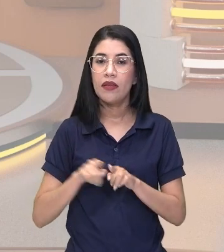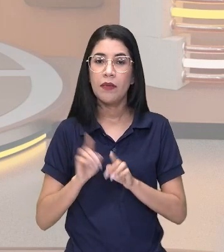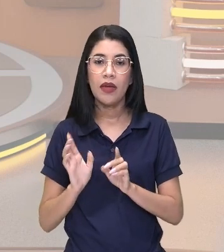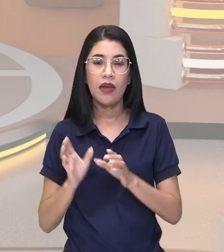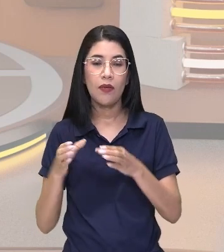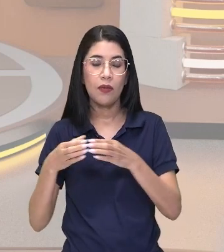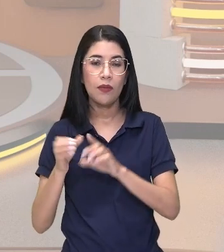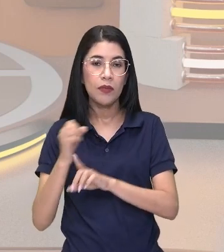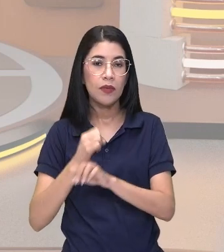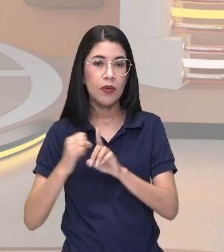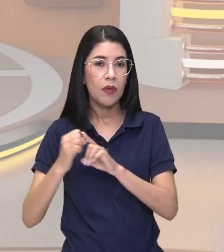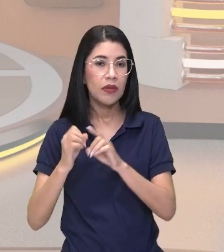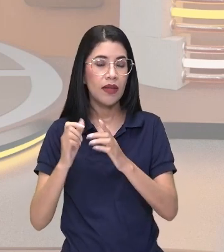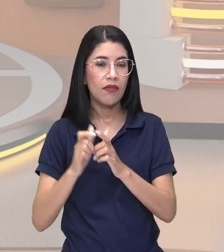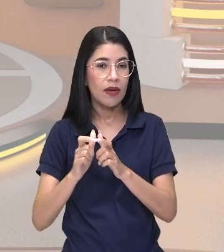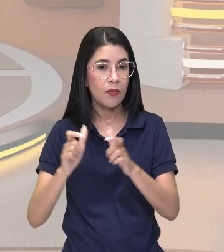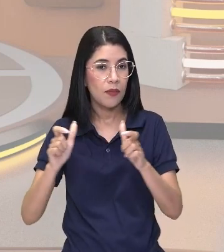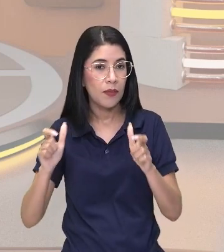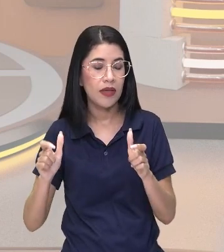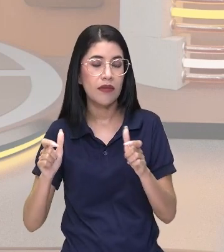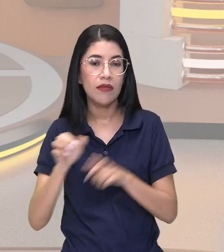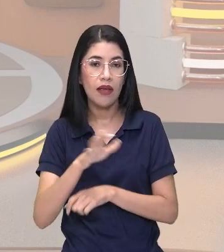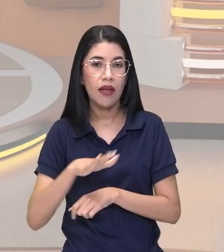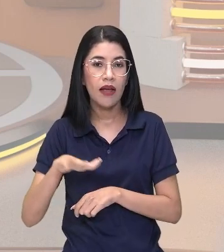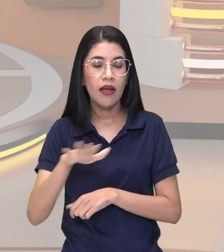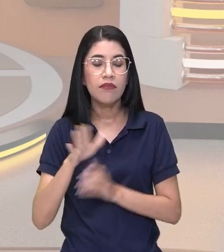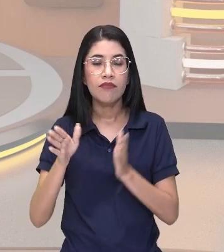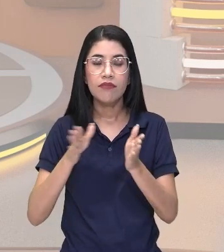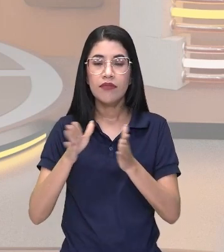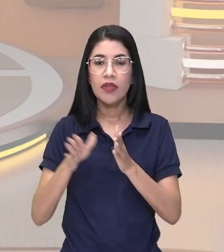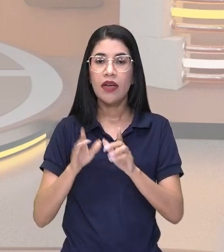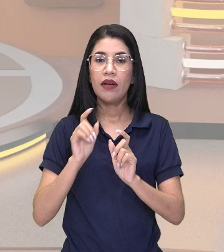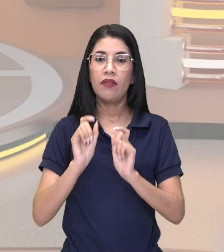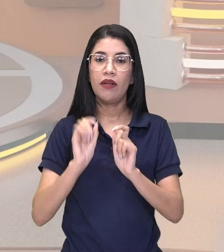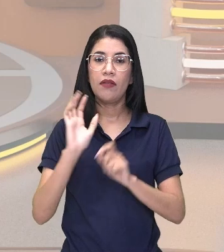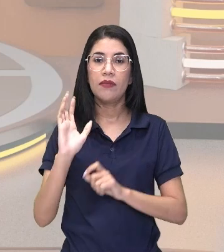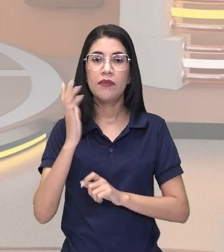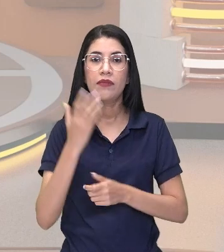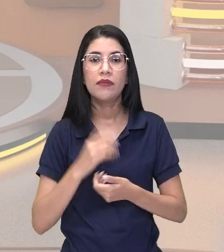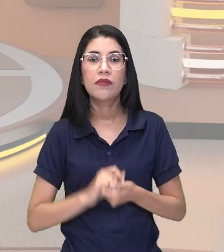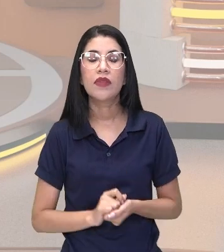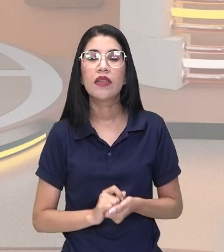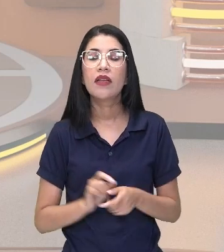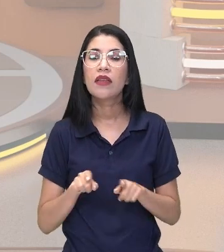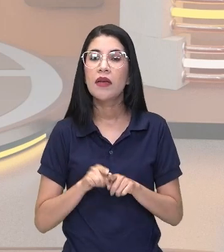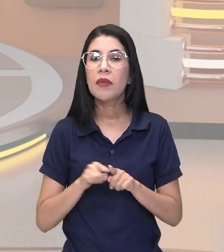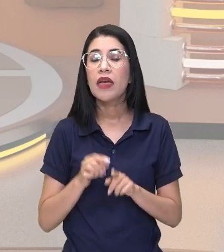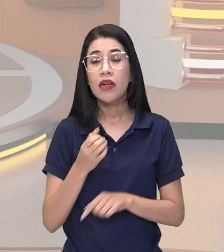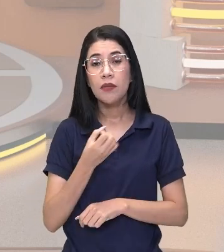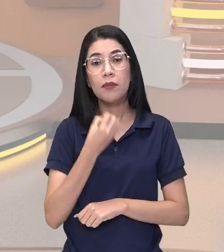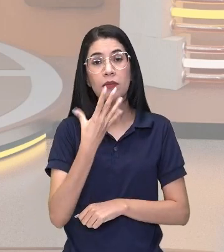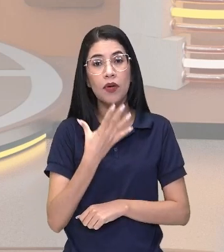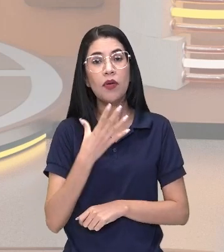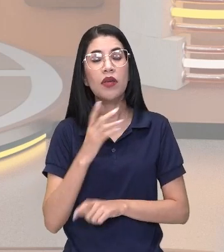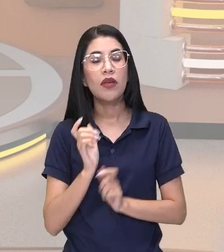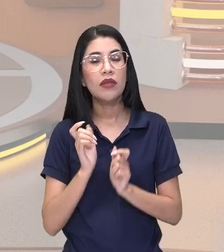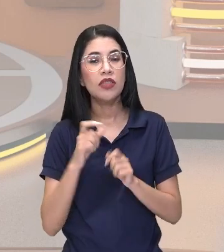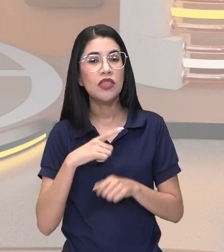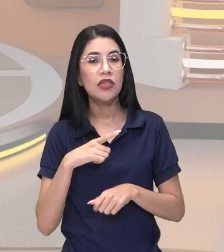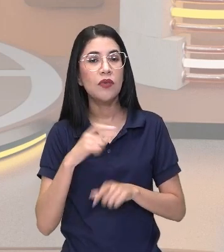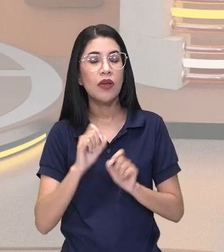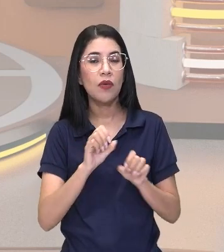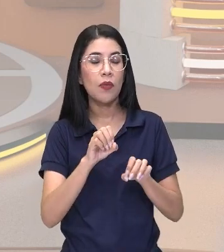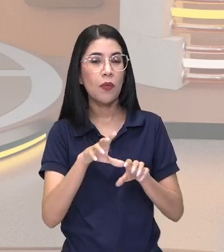social latente naquele momento, era de certa forma, muito conveniente que se tivesse uma doutrina e